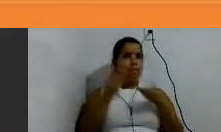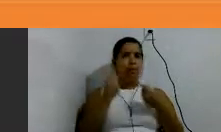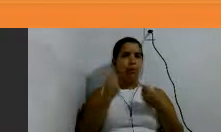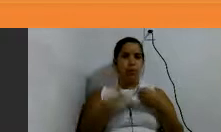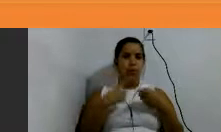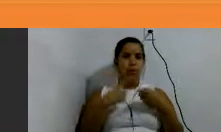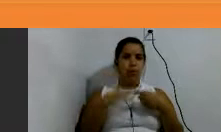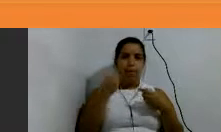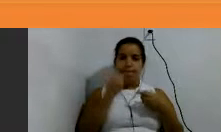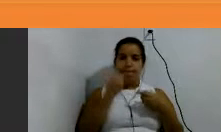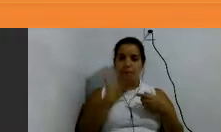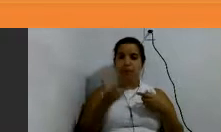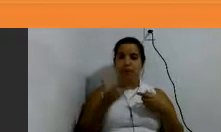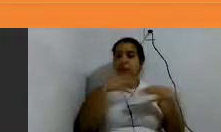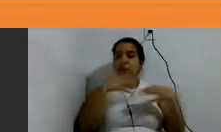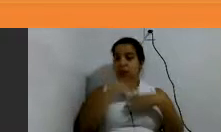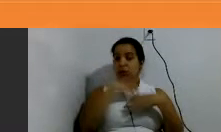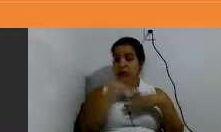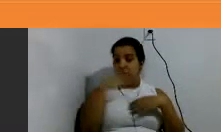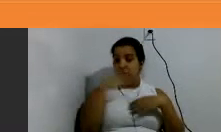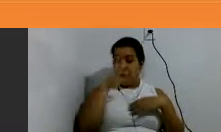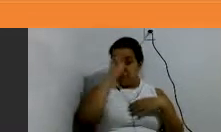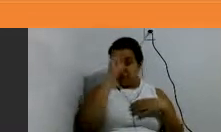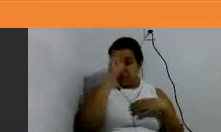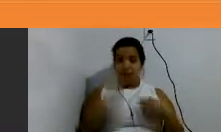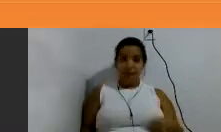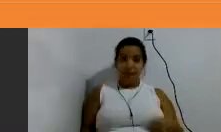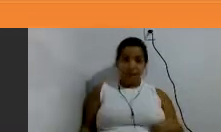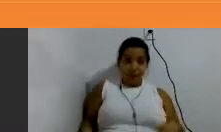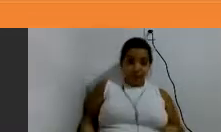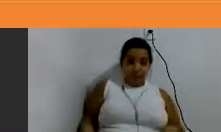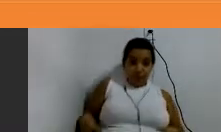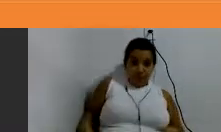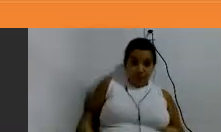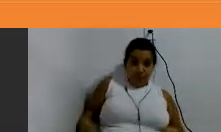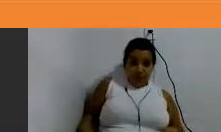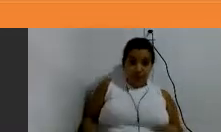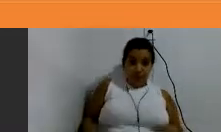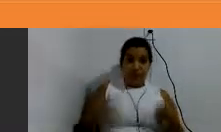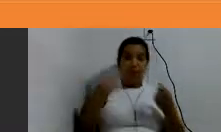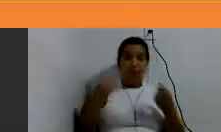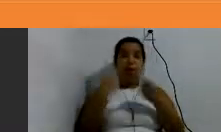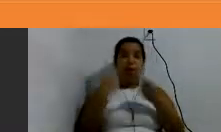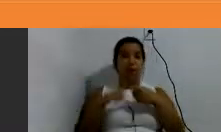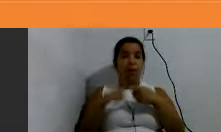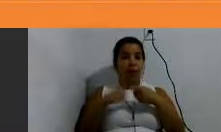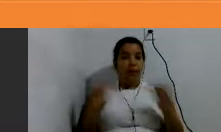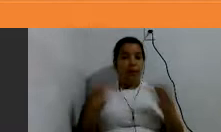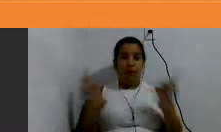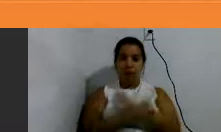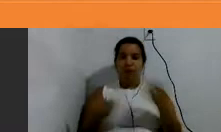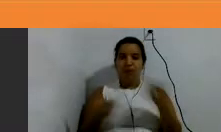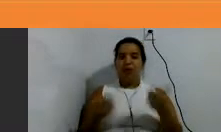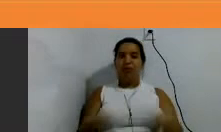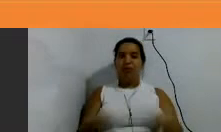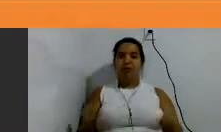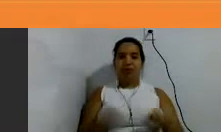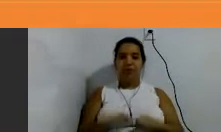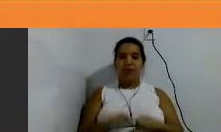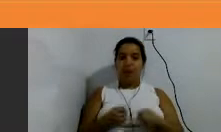tem alta sensibilidade. Então, a gente tem uma grande desvantagem, que são as reações cruzadas. Então, a gente